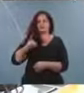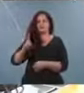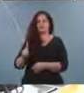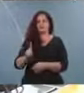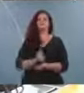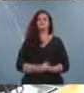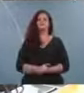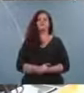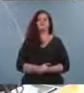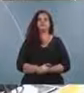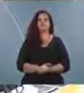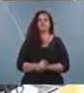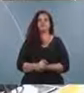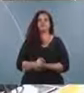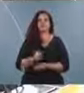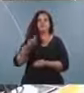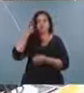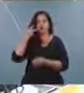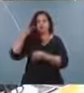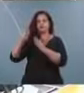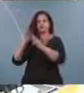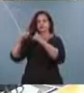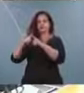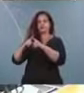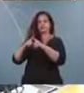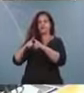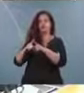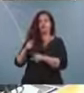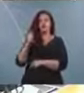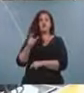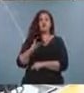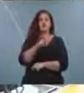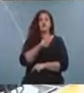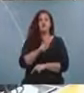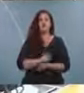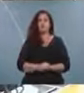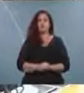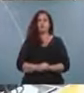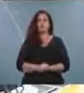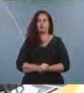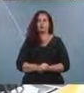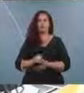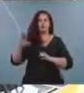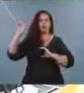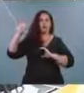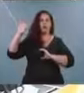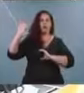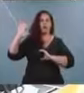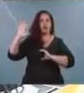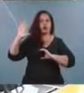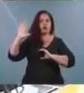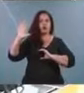de violência praticado no local, onde estava o candidato Tarcísio de Freitas, que concorre ao cargo